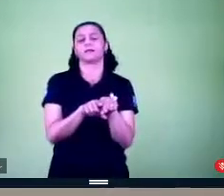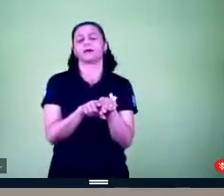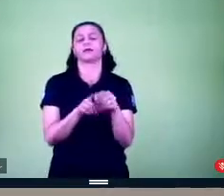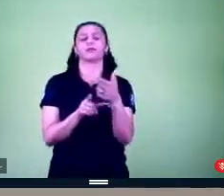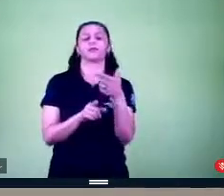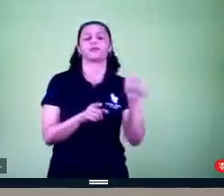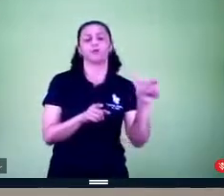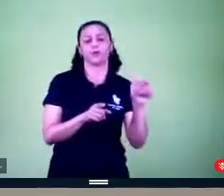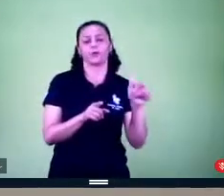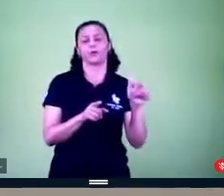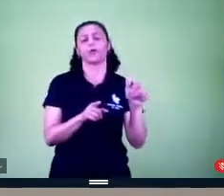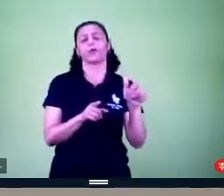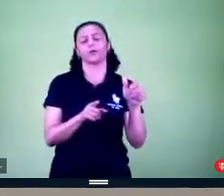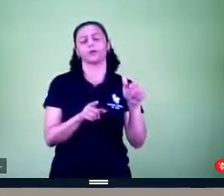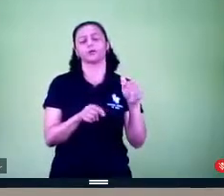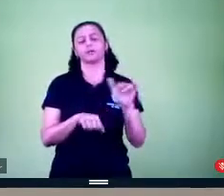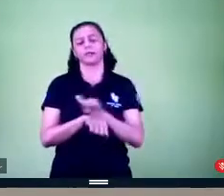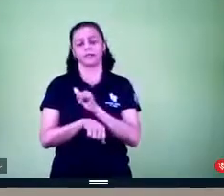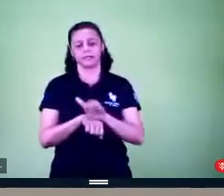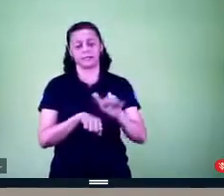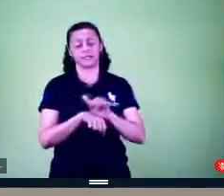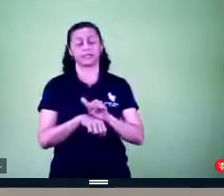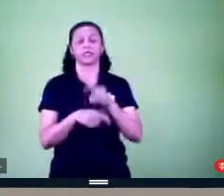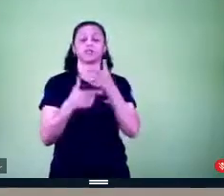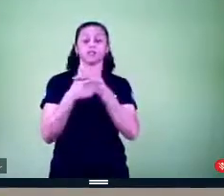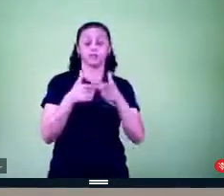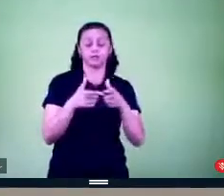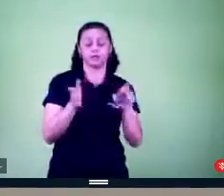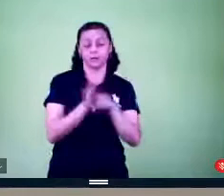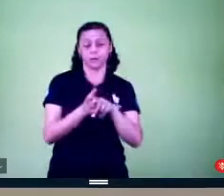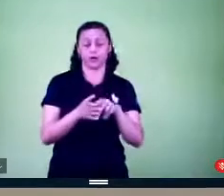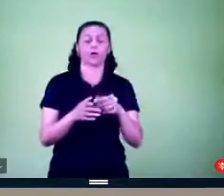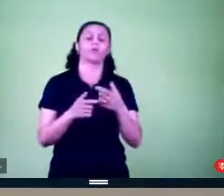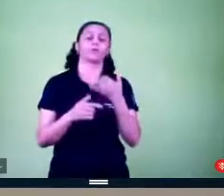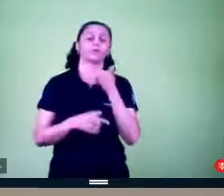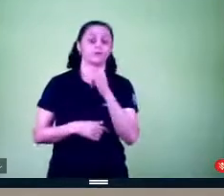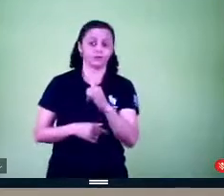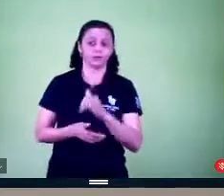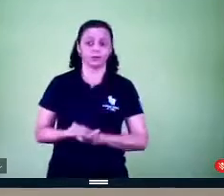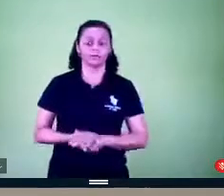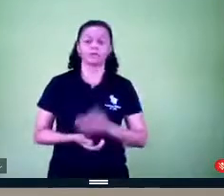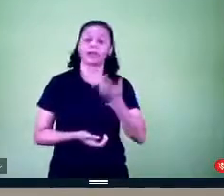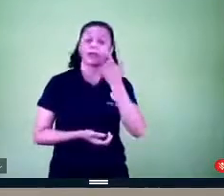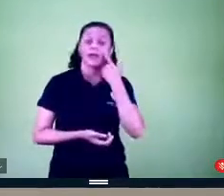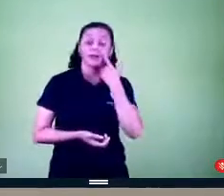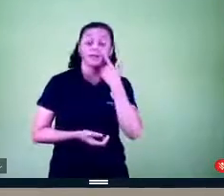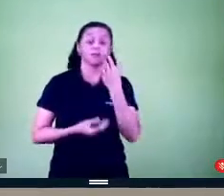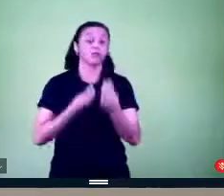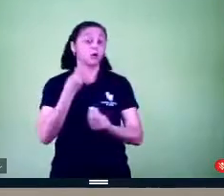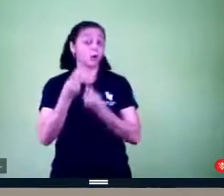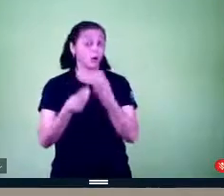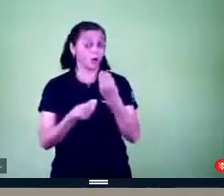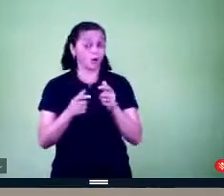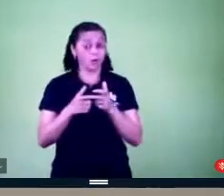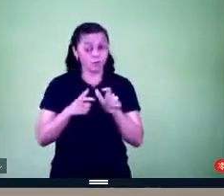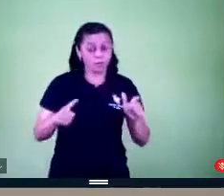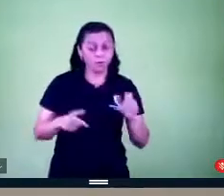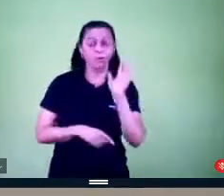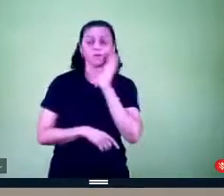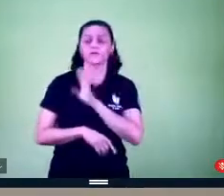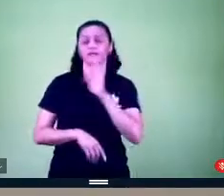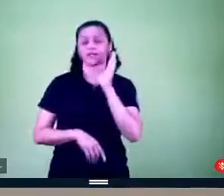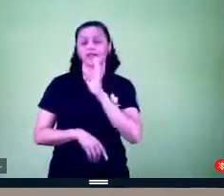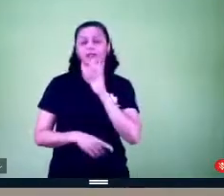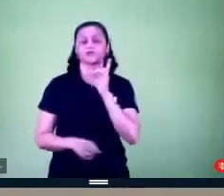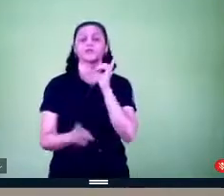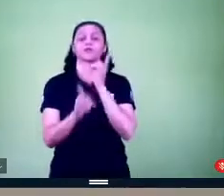divisor de corrente. Então, olha o nosso circuito, como é que ficou bacana, pessoal. A gente conseguiu achar todas as informações possíveis, né? Aqui